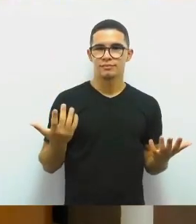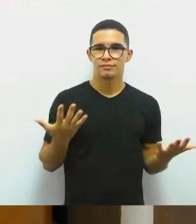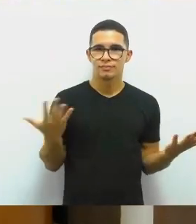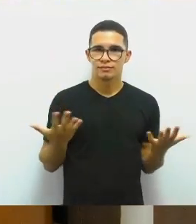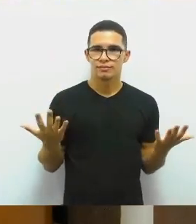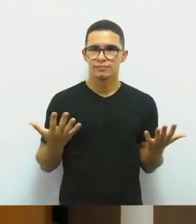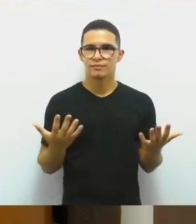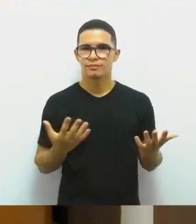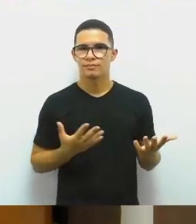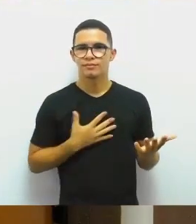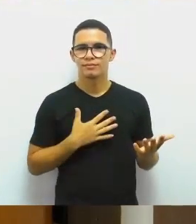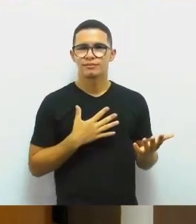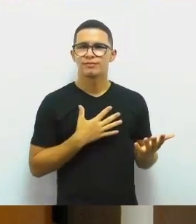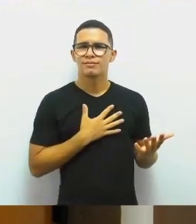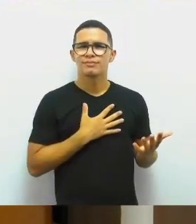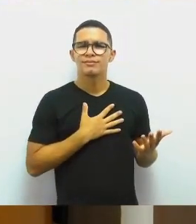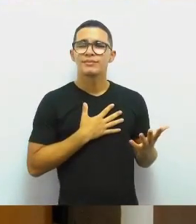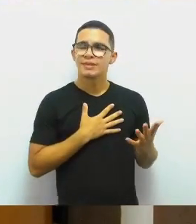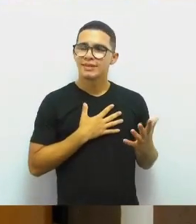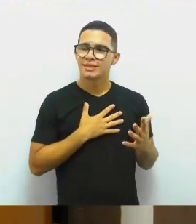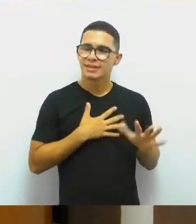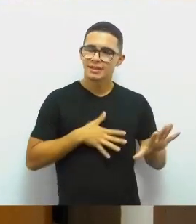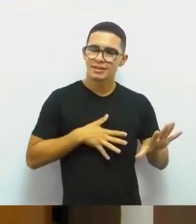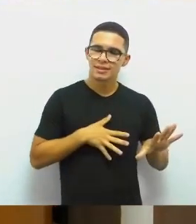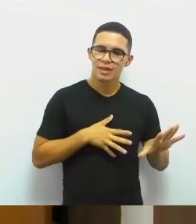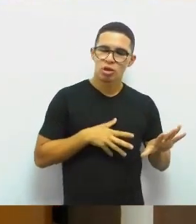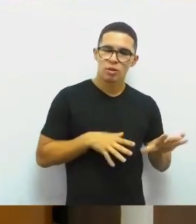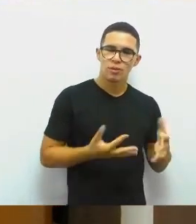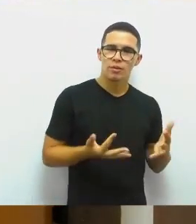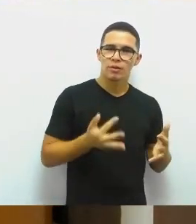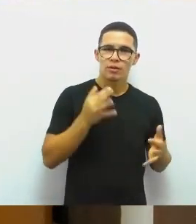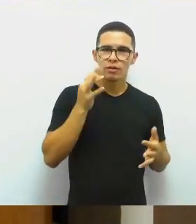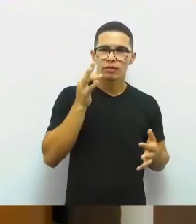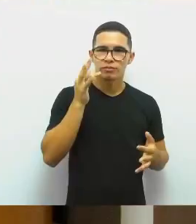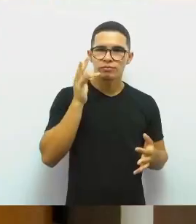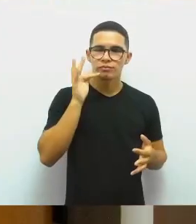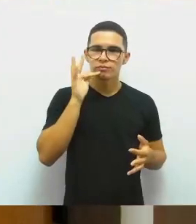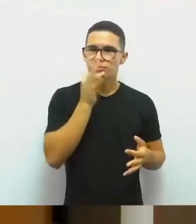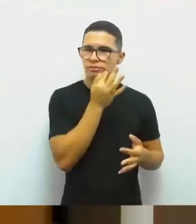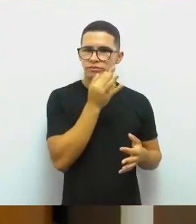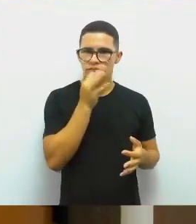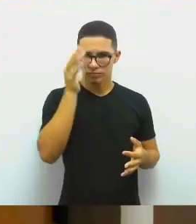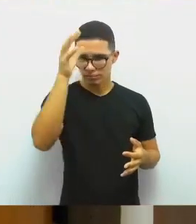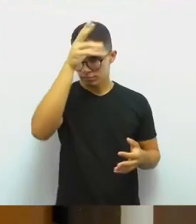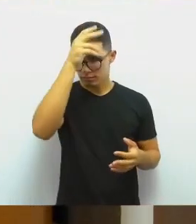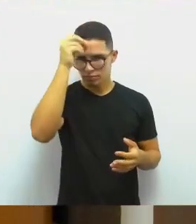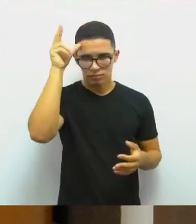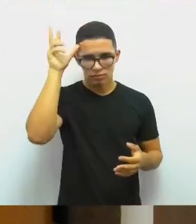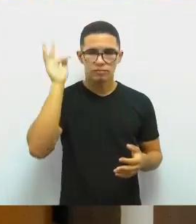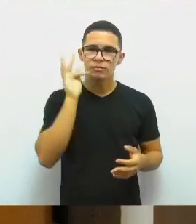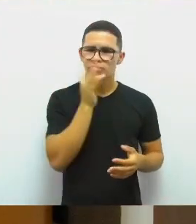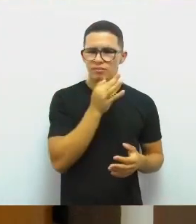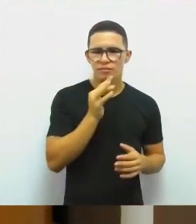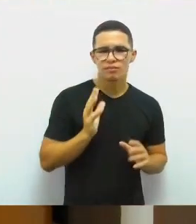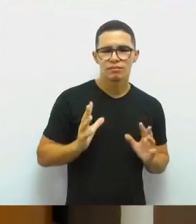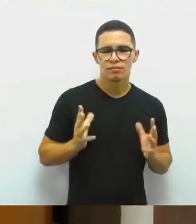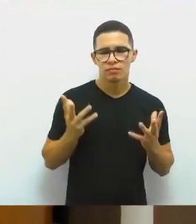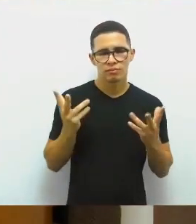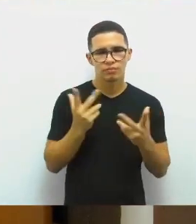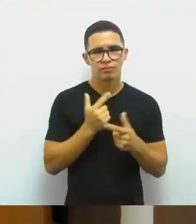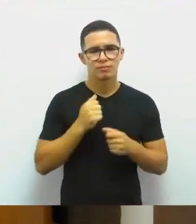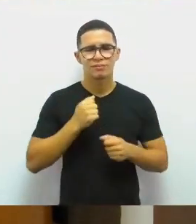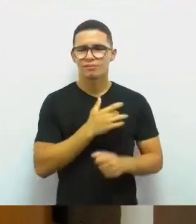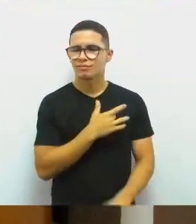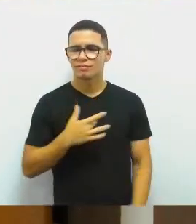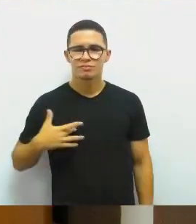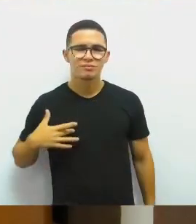fecho o meu alegado no governo Fernando Jordão com chave de ouro, né? Então, nem tudo na